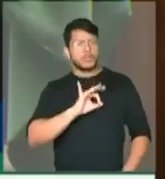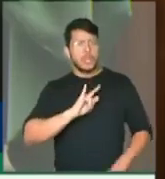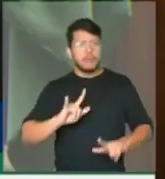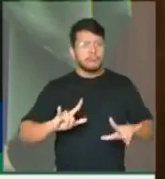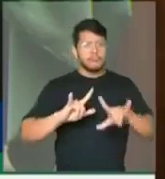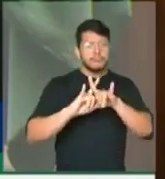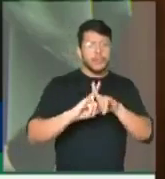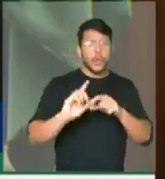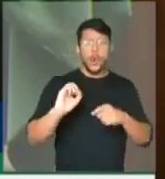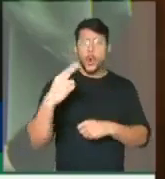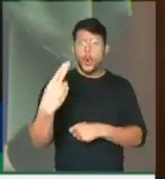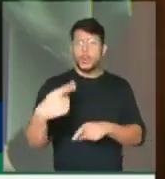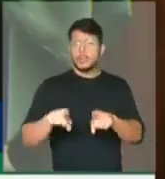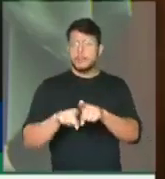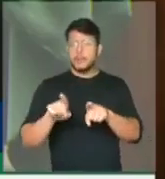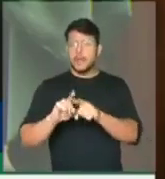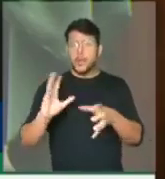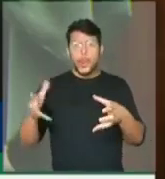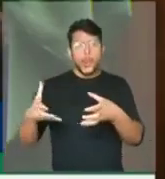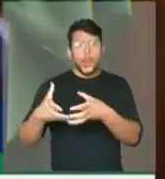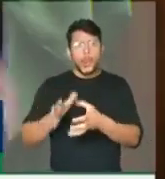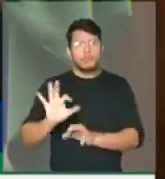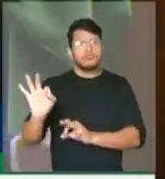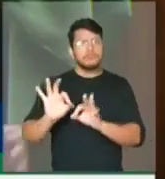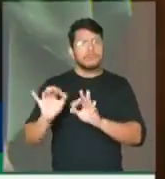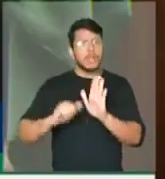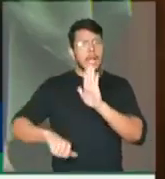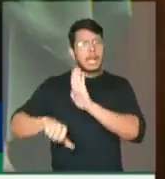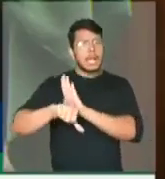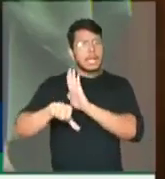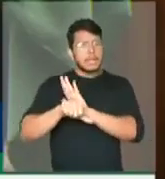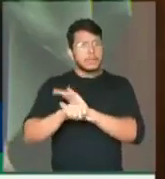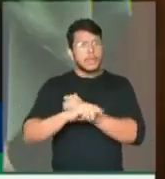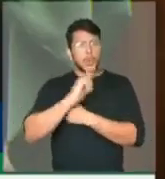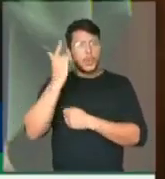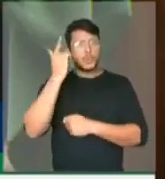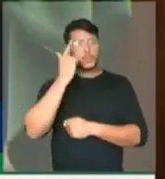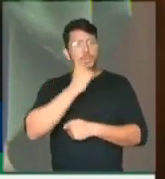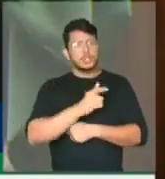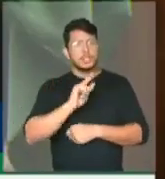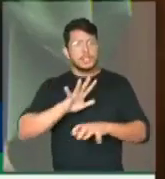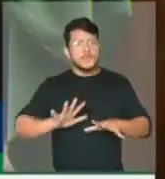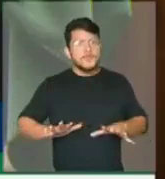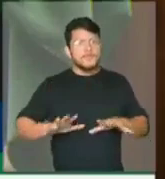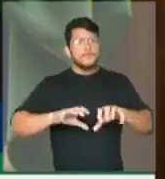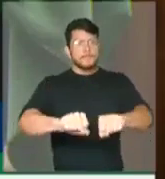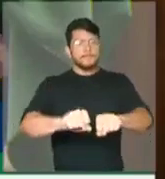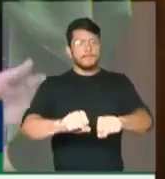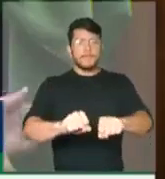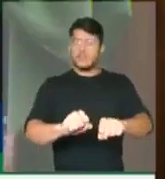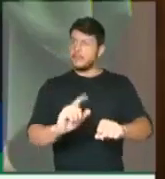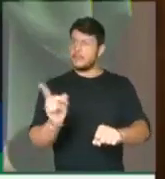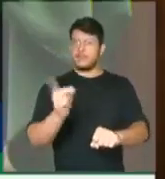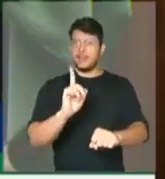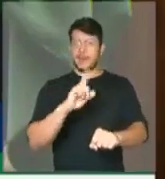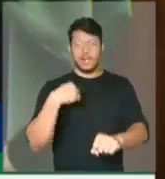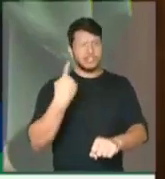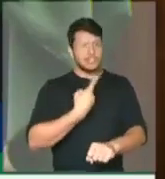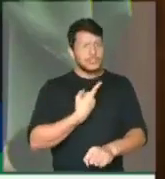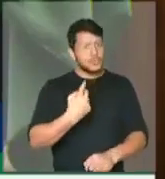crime organizado, tome conta dos poderes da República e a gente fique com medo de